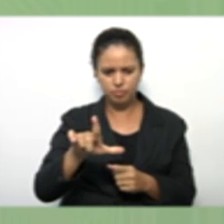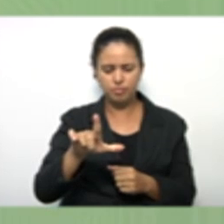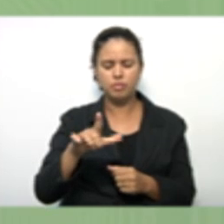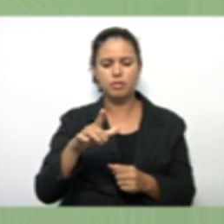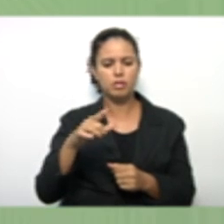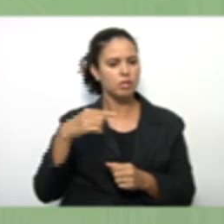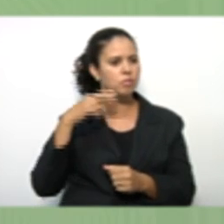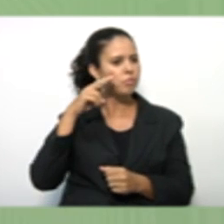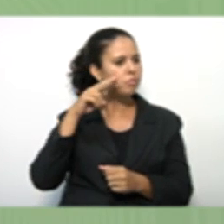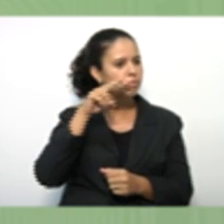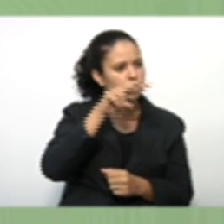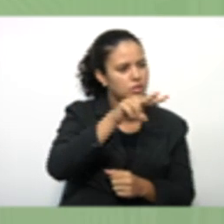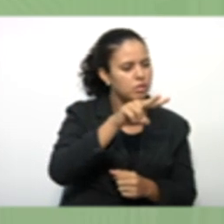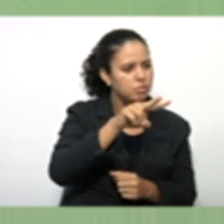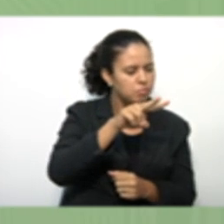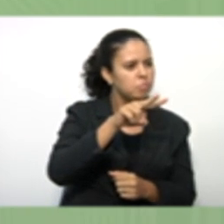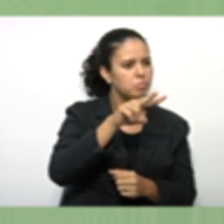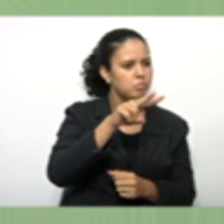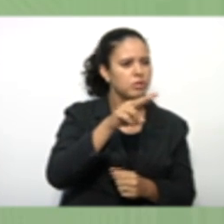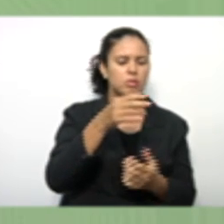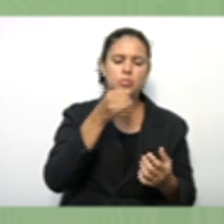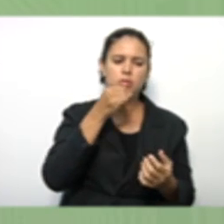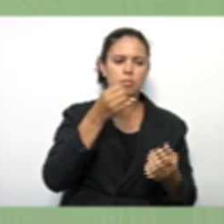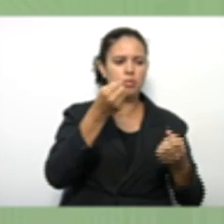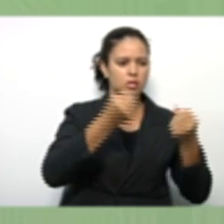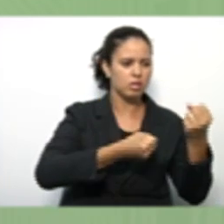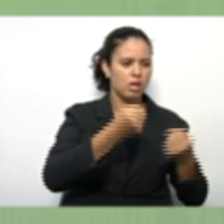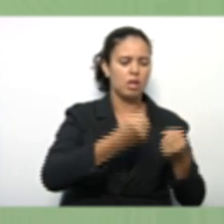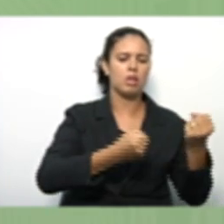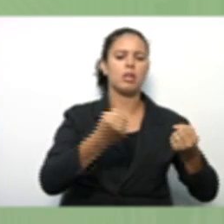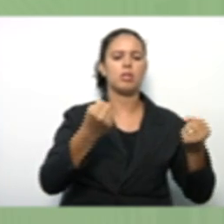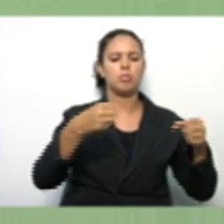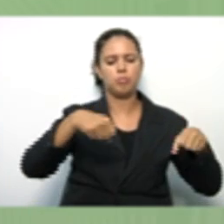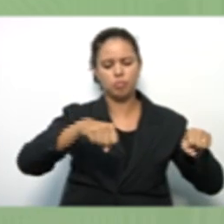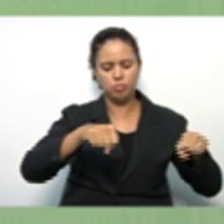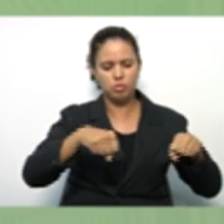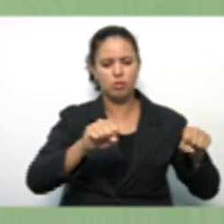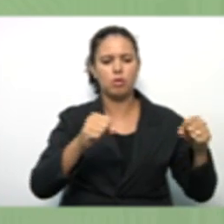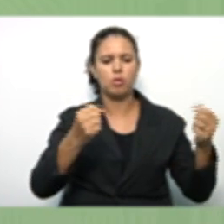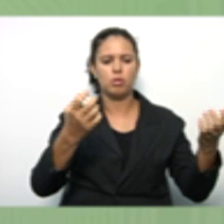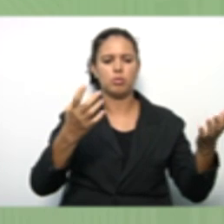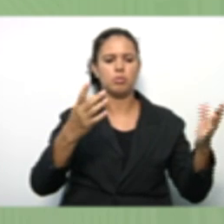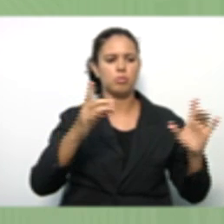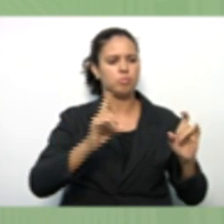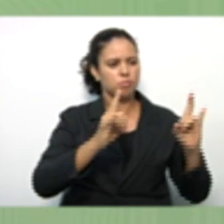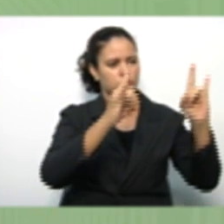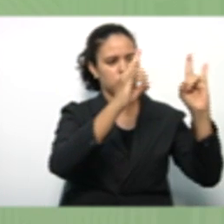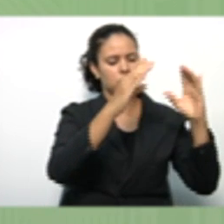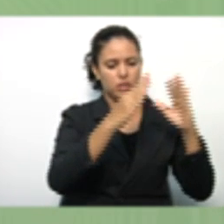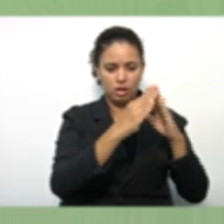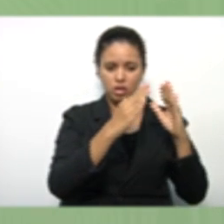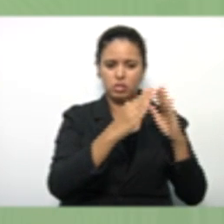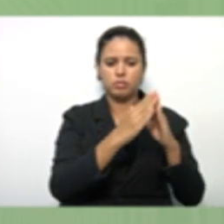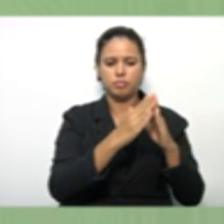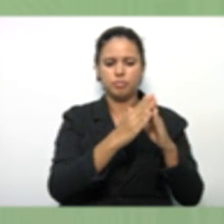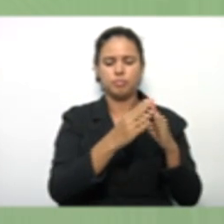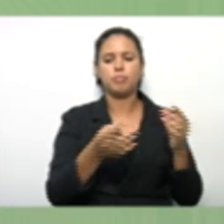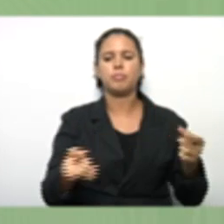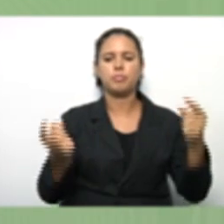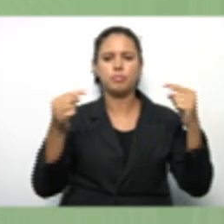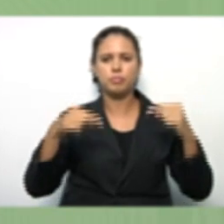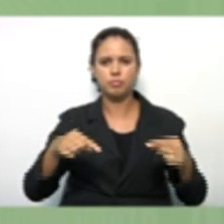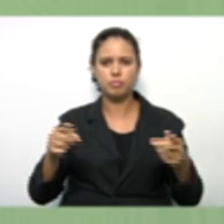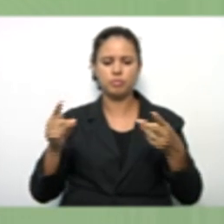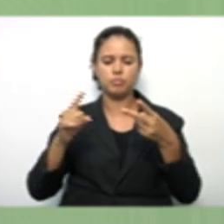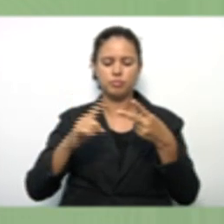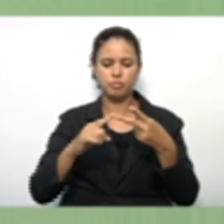coisa que você consegue visualizar. E tem os bens intangíveis, né, professora? Isso, nós temos os bens intangíveis, que